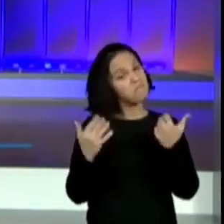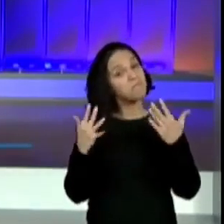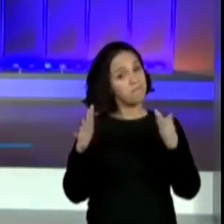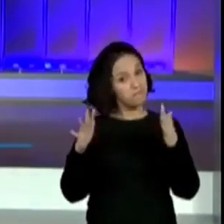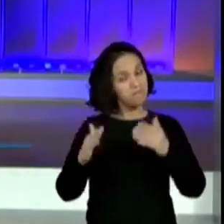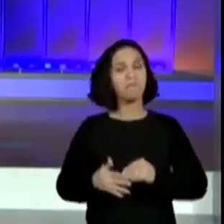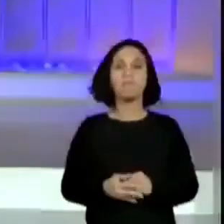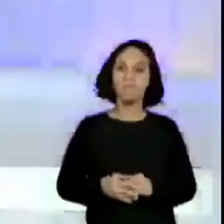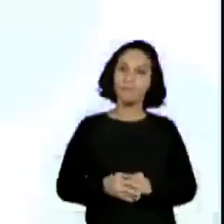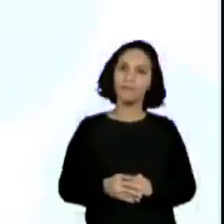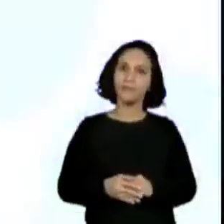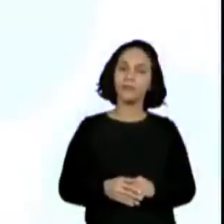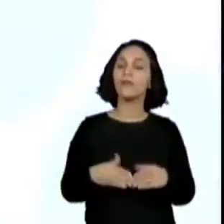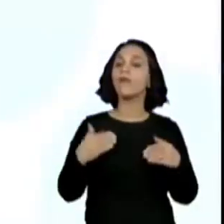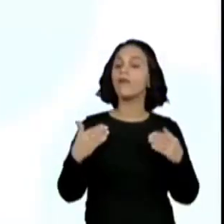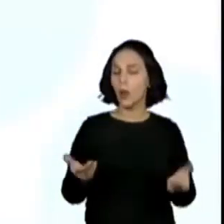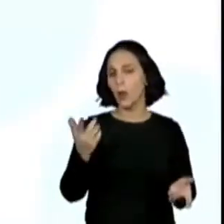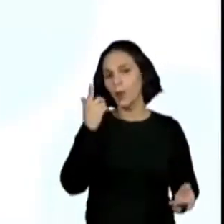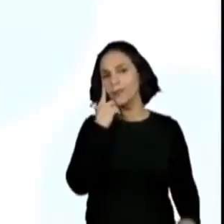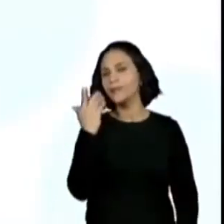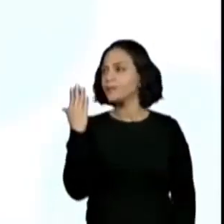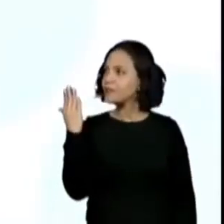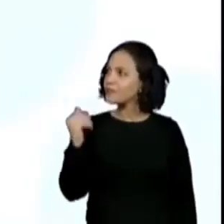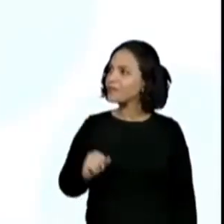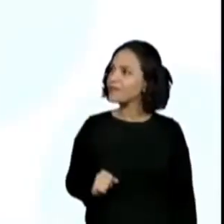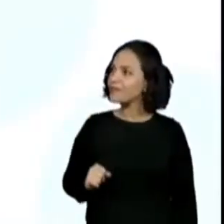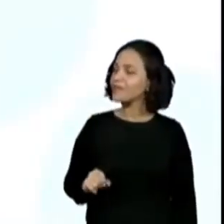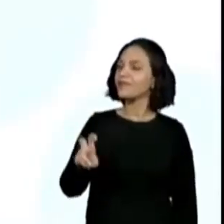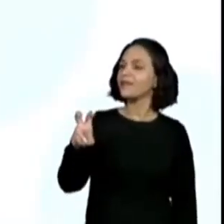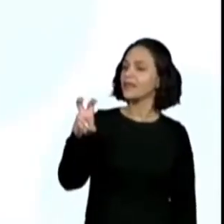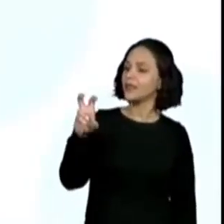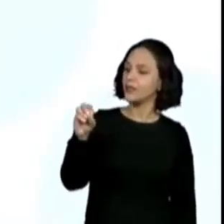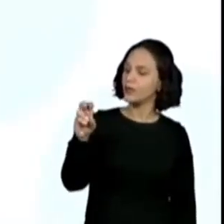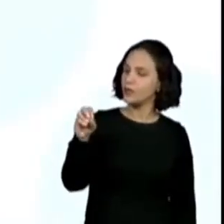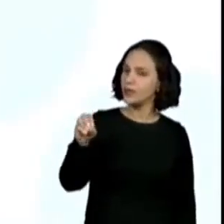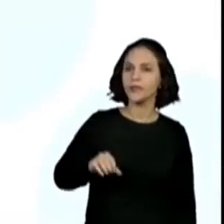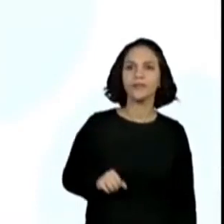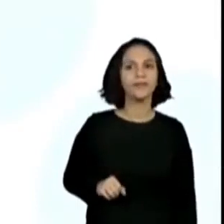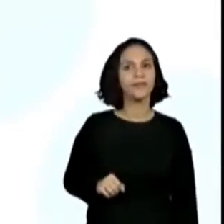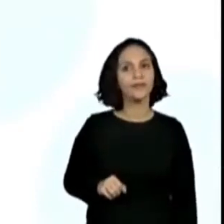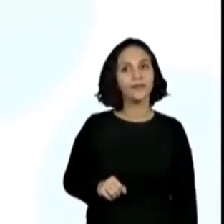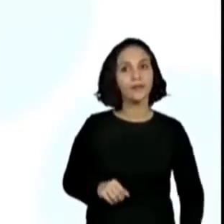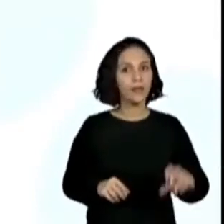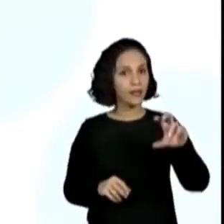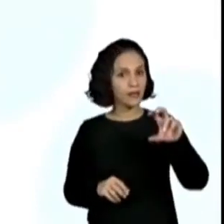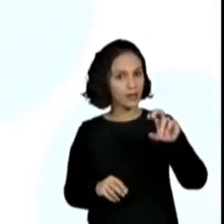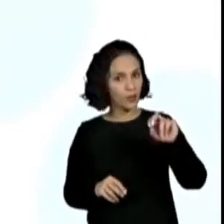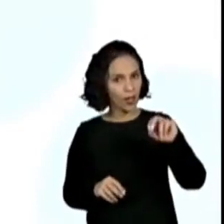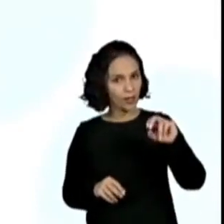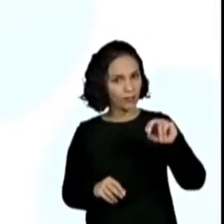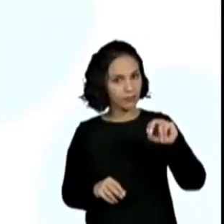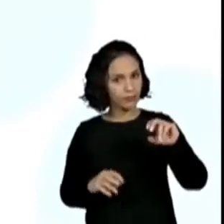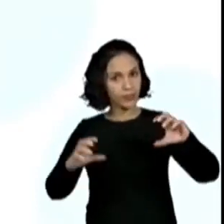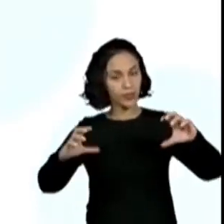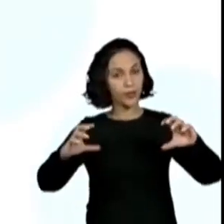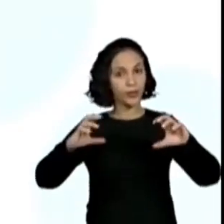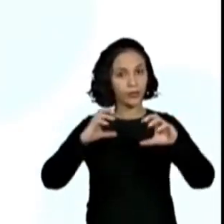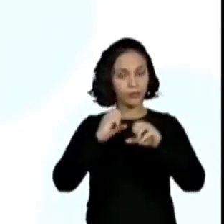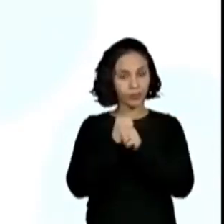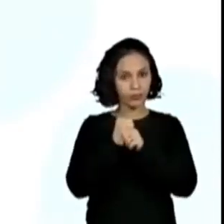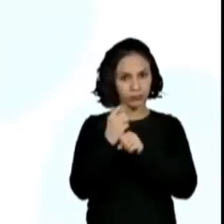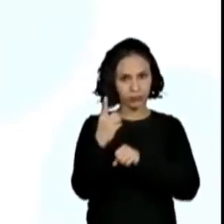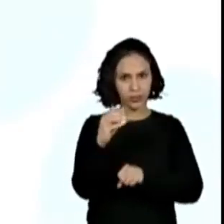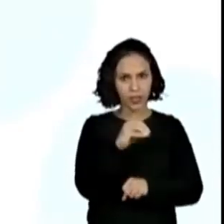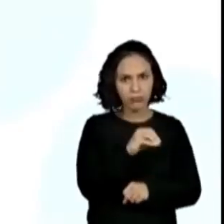bem então vamos lá 50 mais 50 vai ter